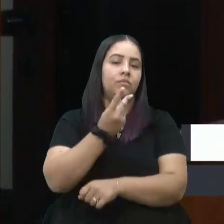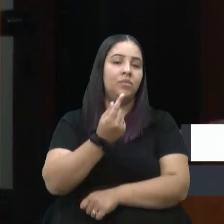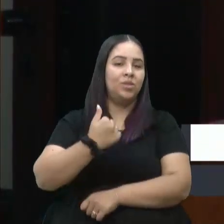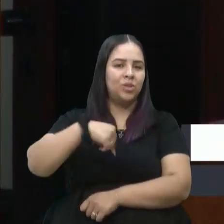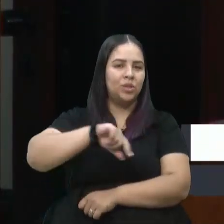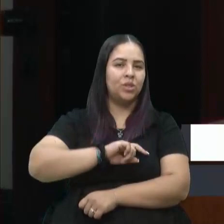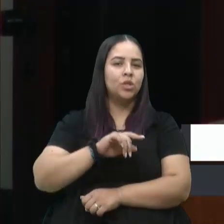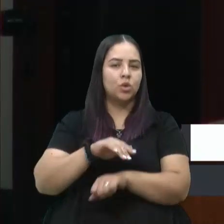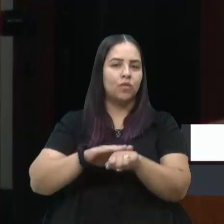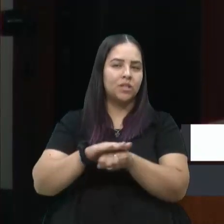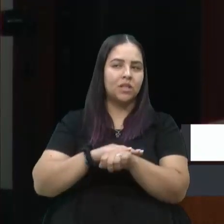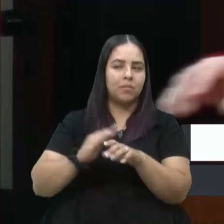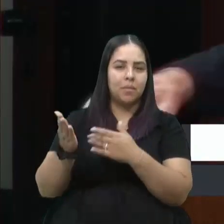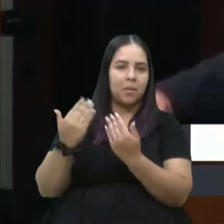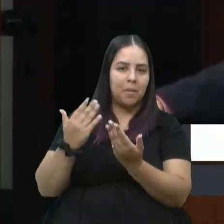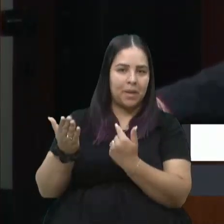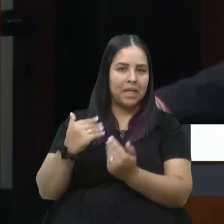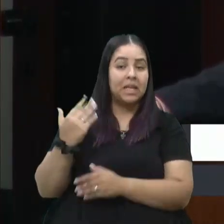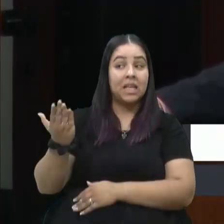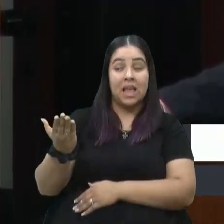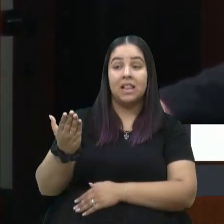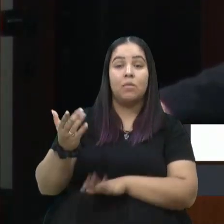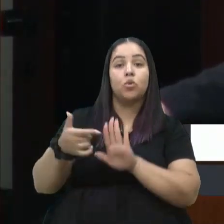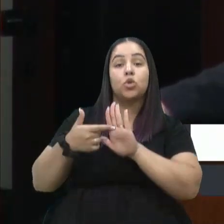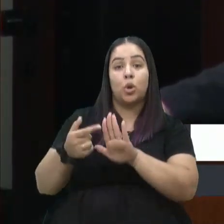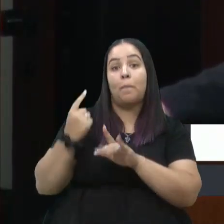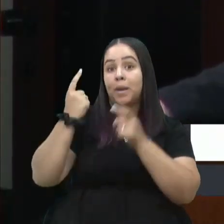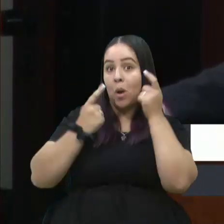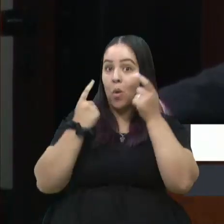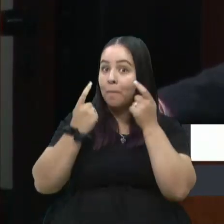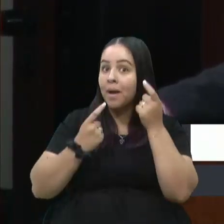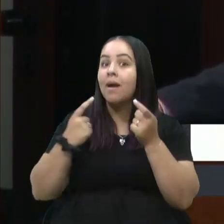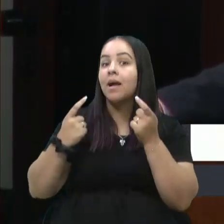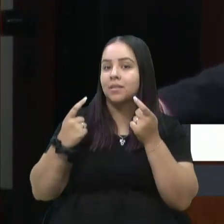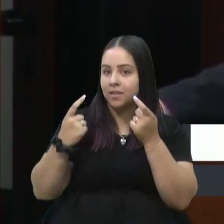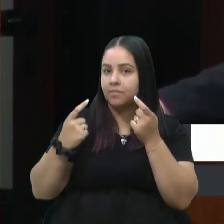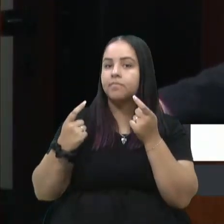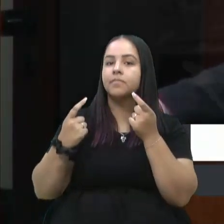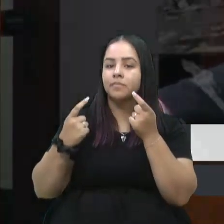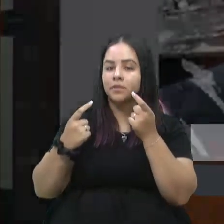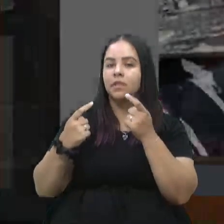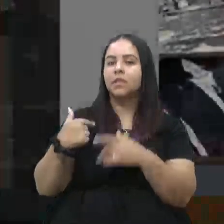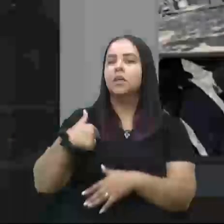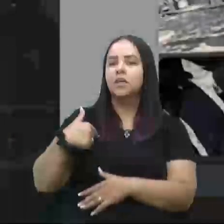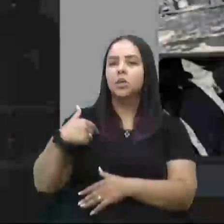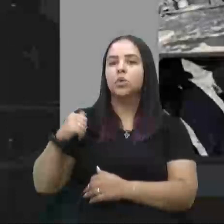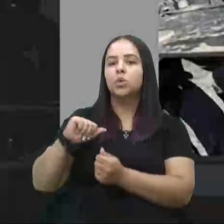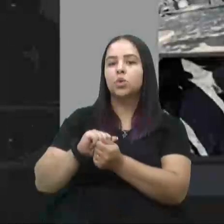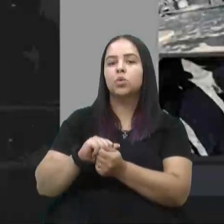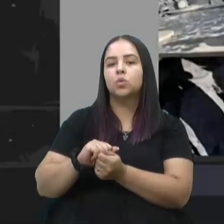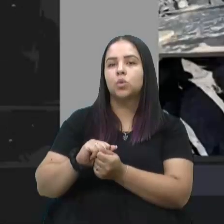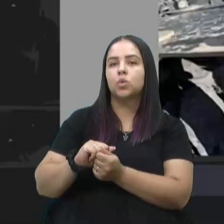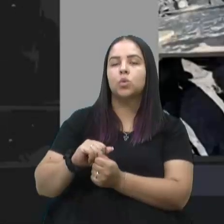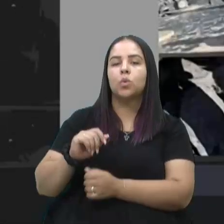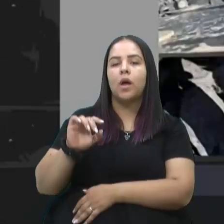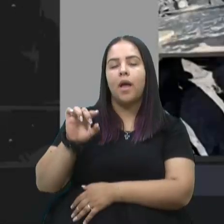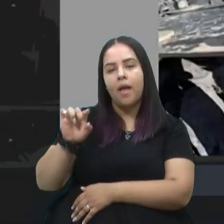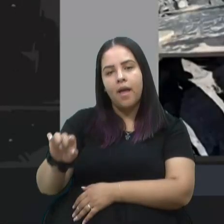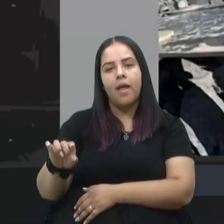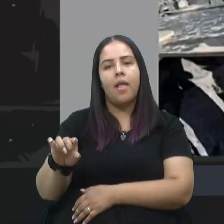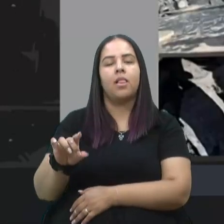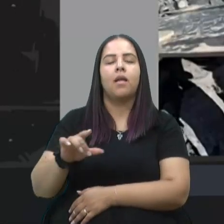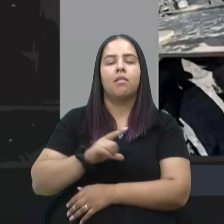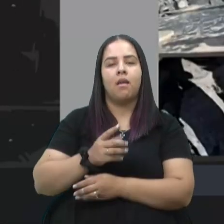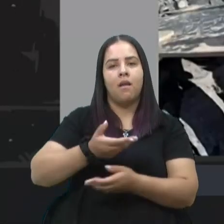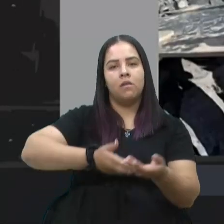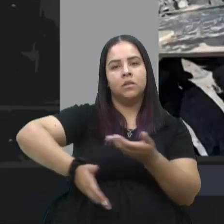muito com ela e ela demonstrou a grande preocupação. E eu defendia com ela o envolvimento das